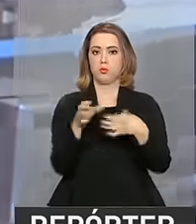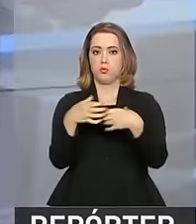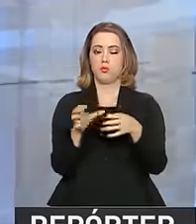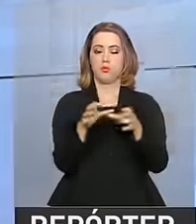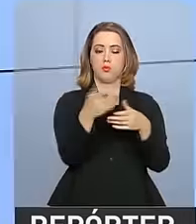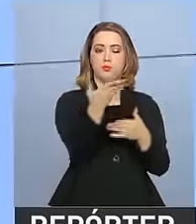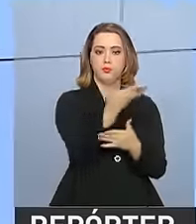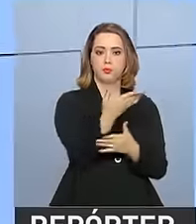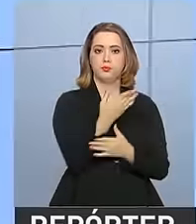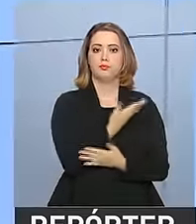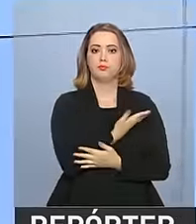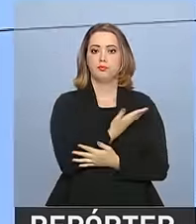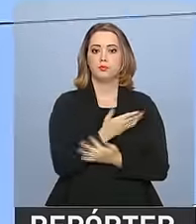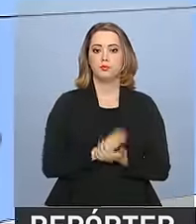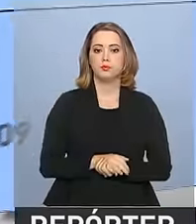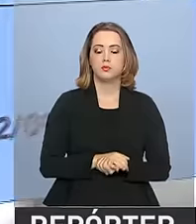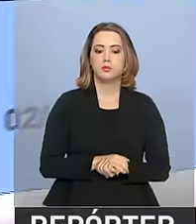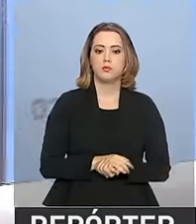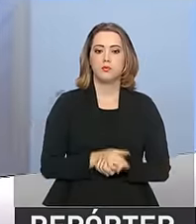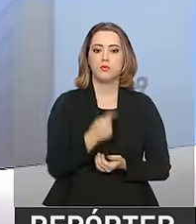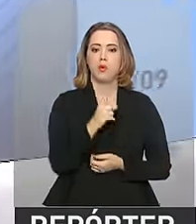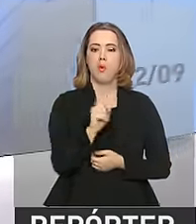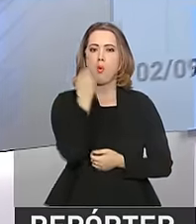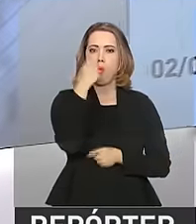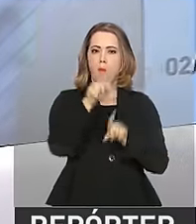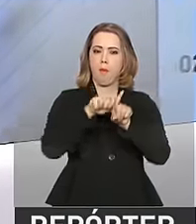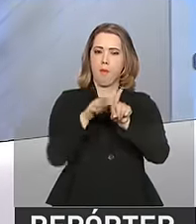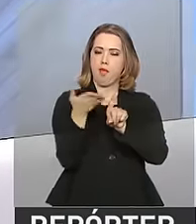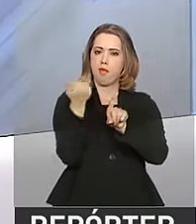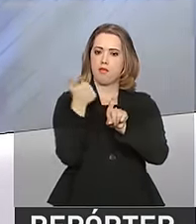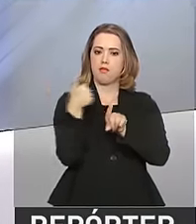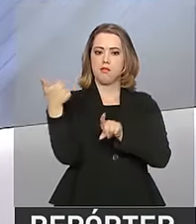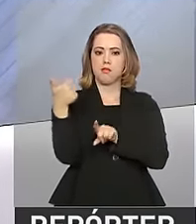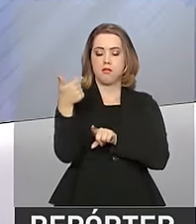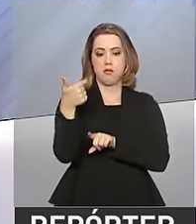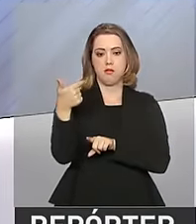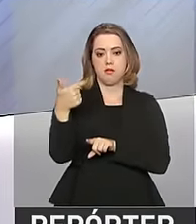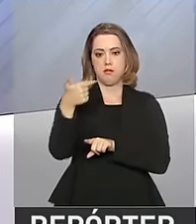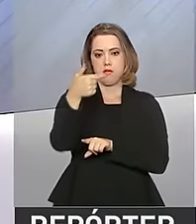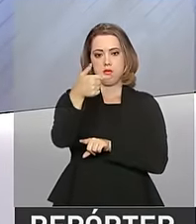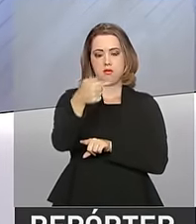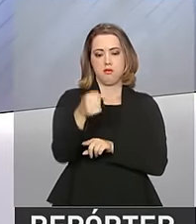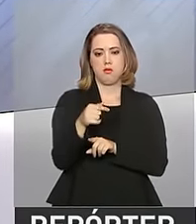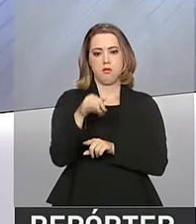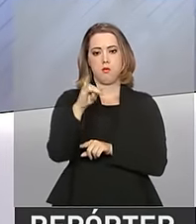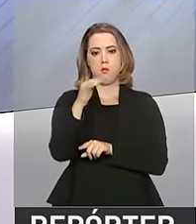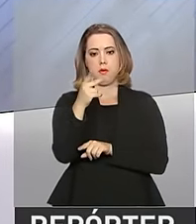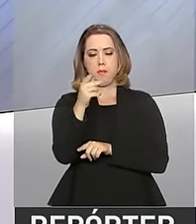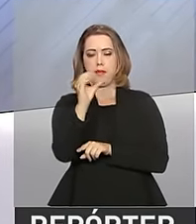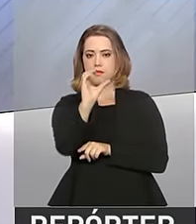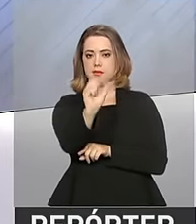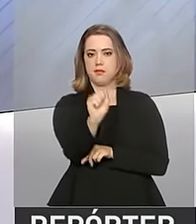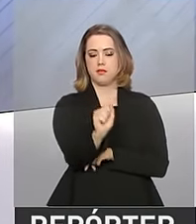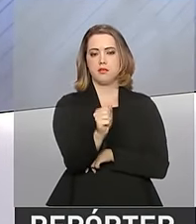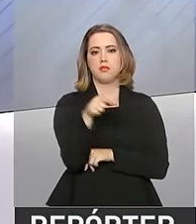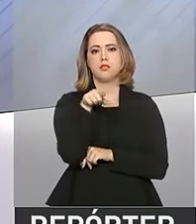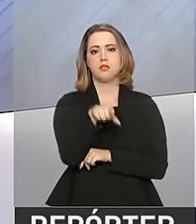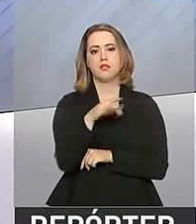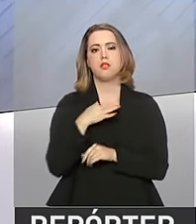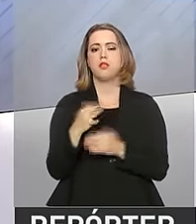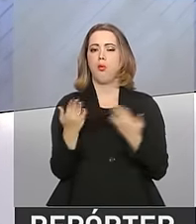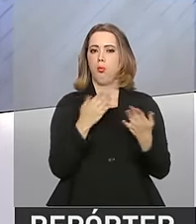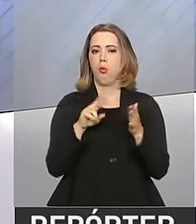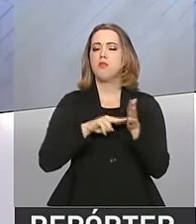números aqui no nosso telão Olha só há um mês a expectativa era de que o IPCA o índice Nacional de preços ao consumidor amplo que é a